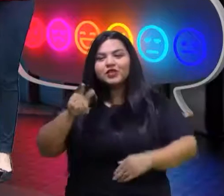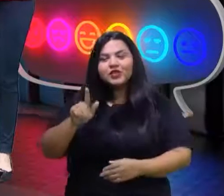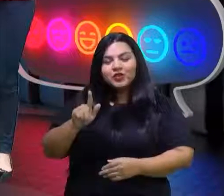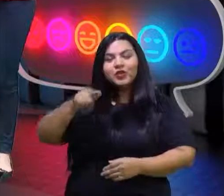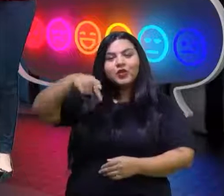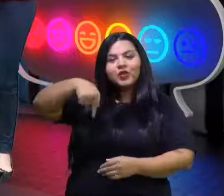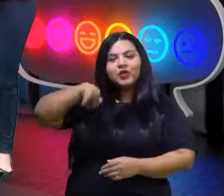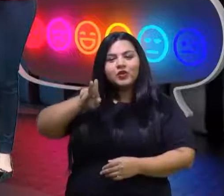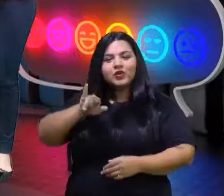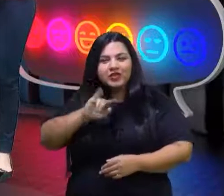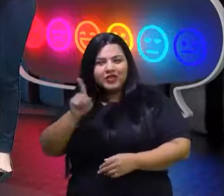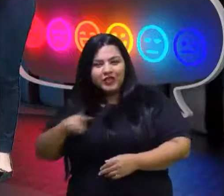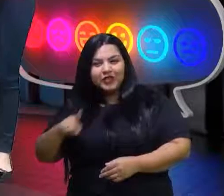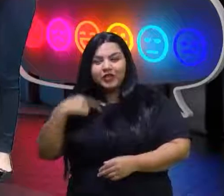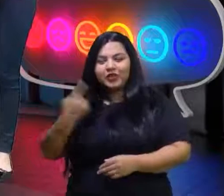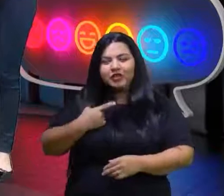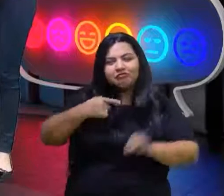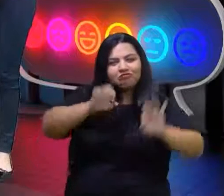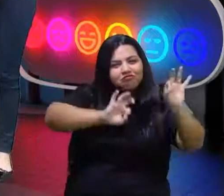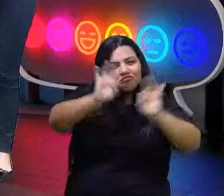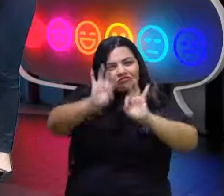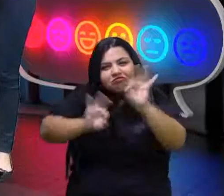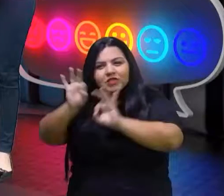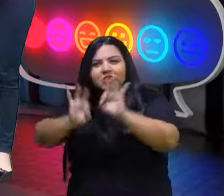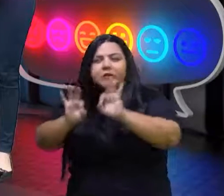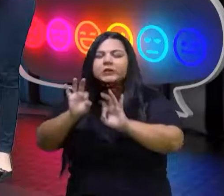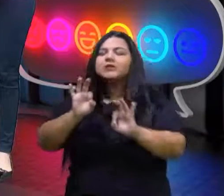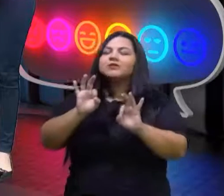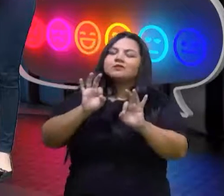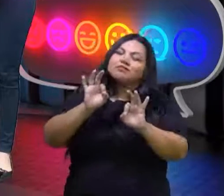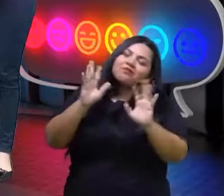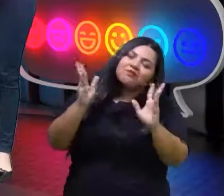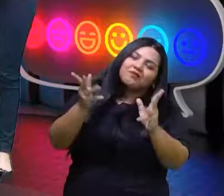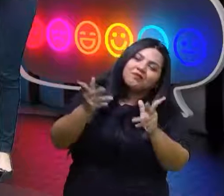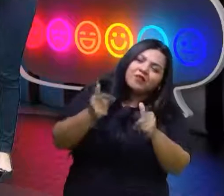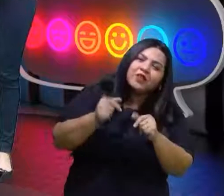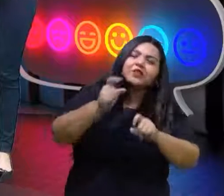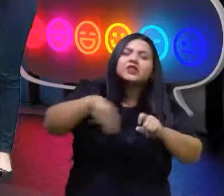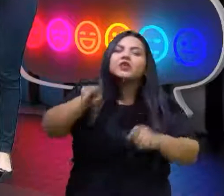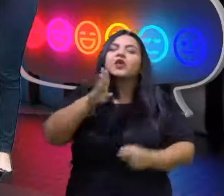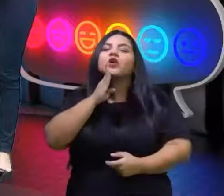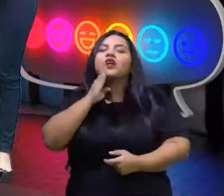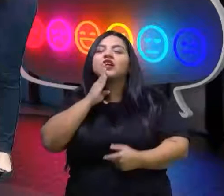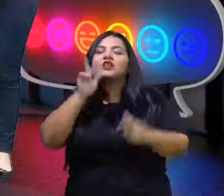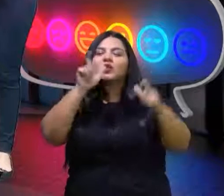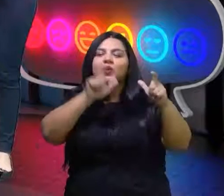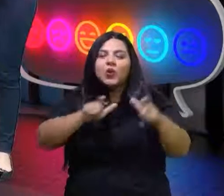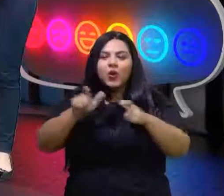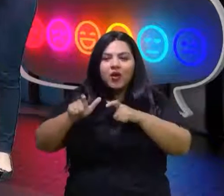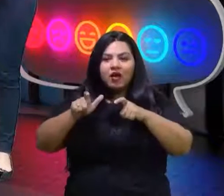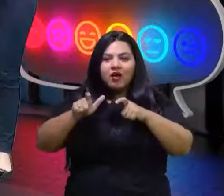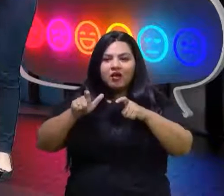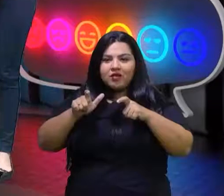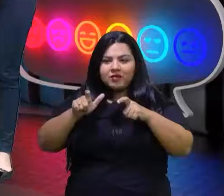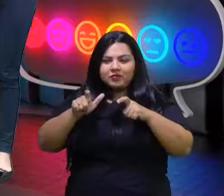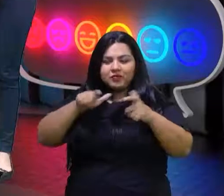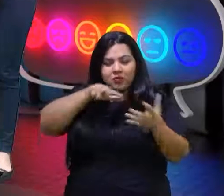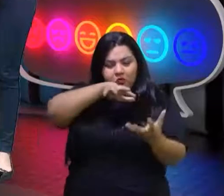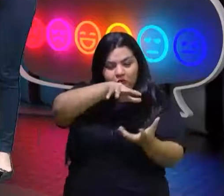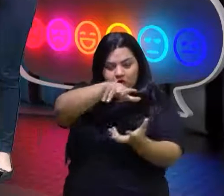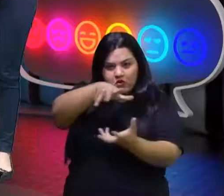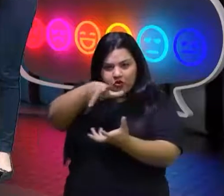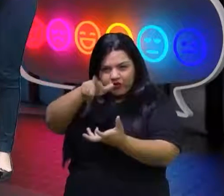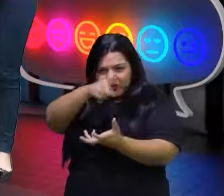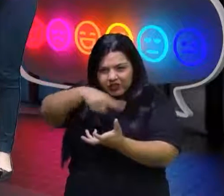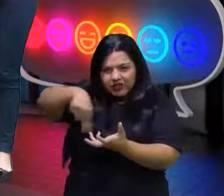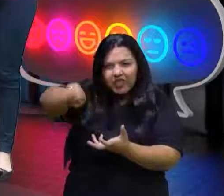gente preparou com todo carinho para sondar se você conhece esse lugar que está aí no mundo, né? Se